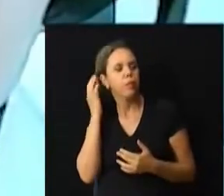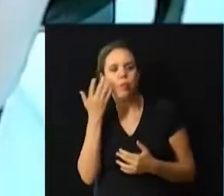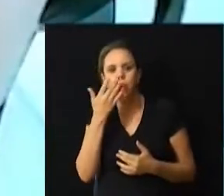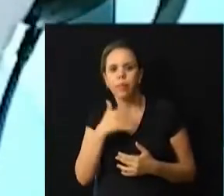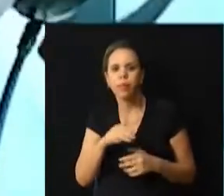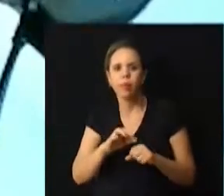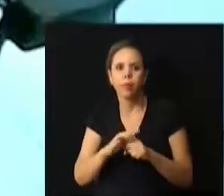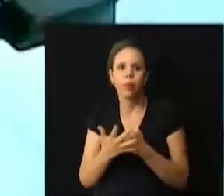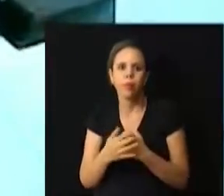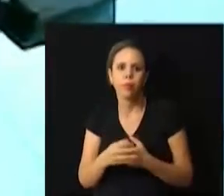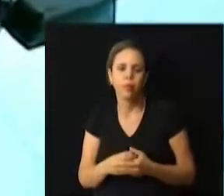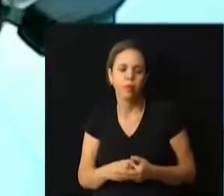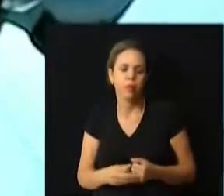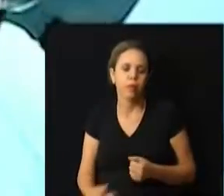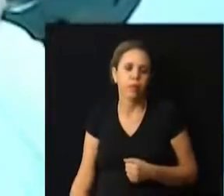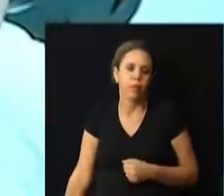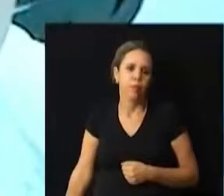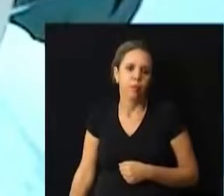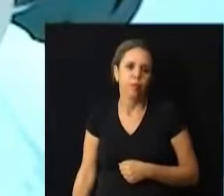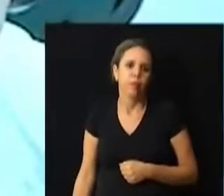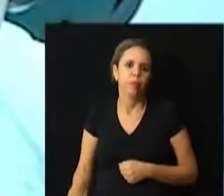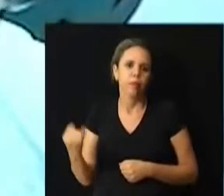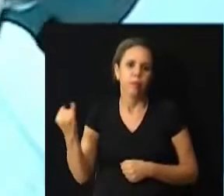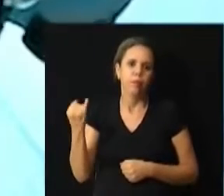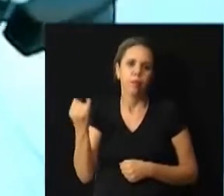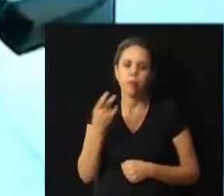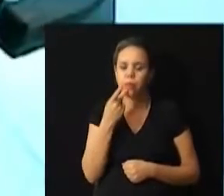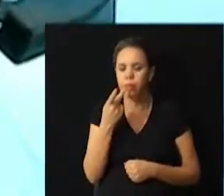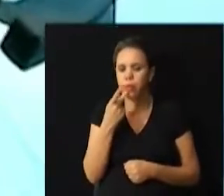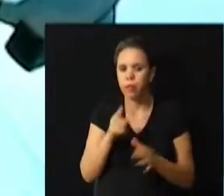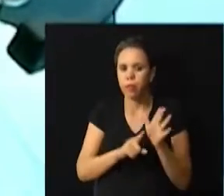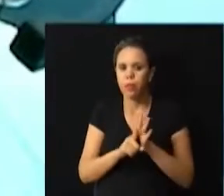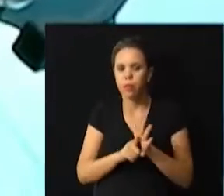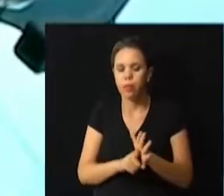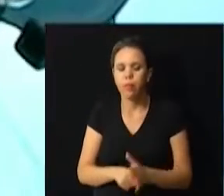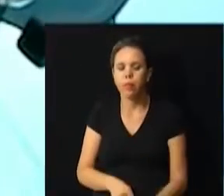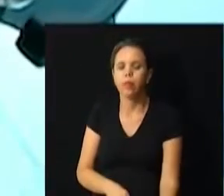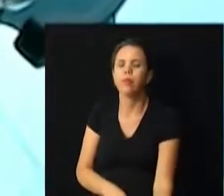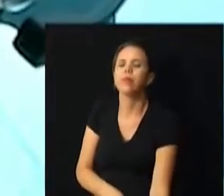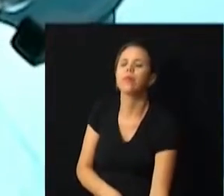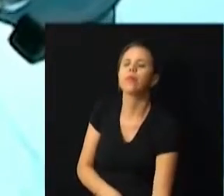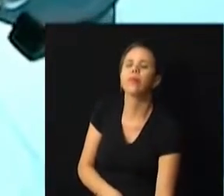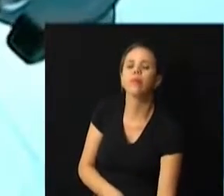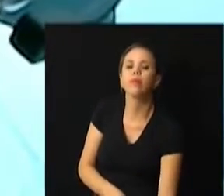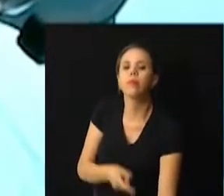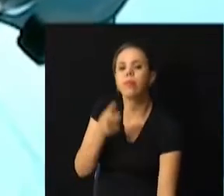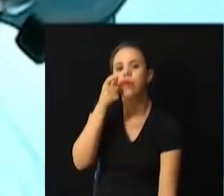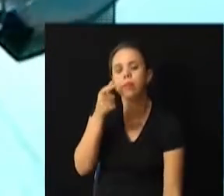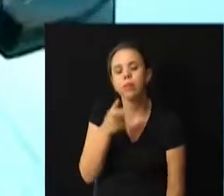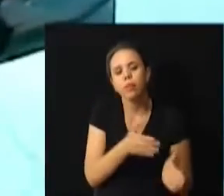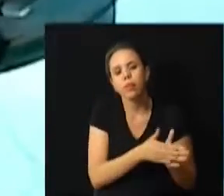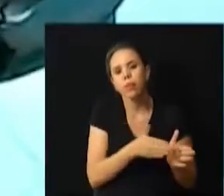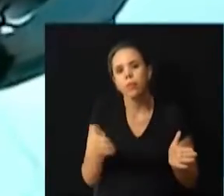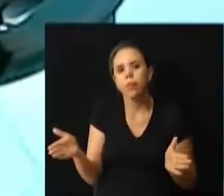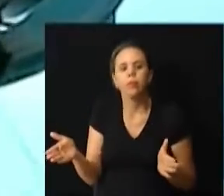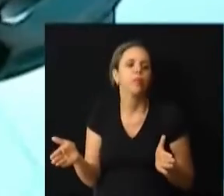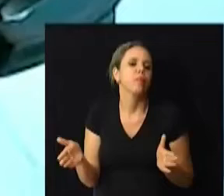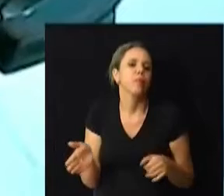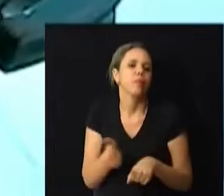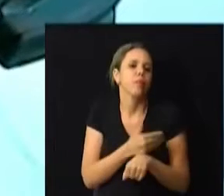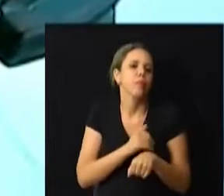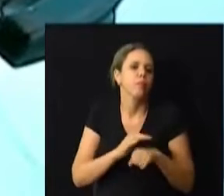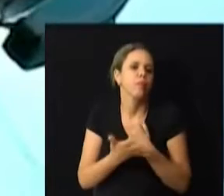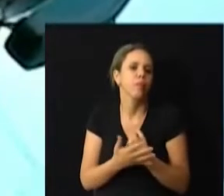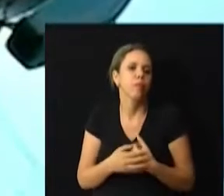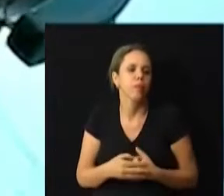de crianças com Covid, né? Vocês verem a importância desses dados, né? Vocês veem que desde o início